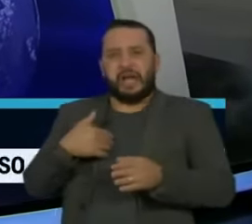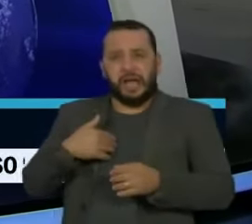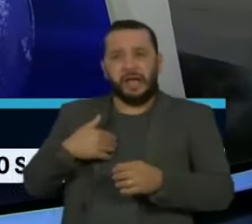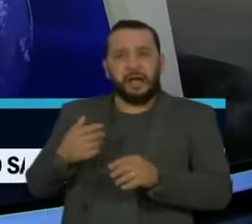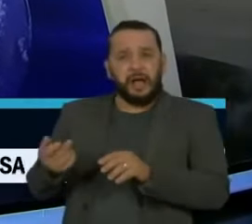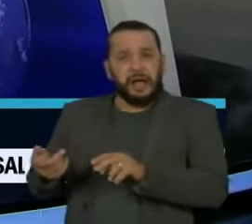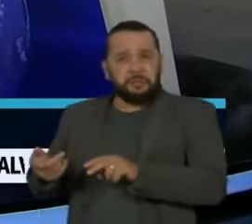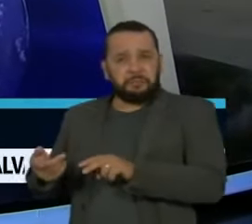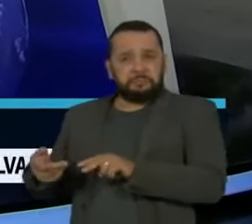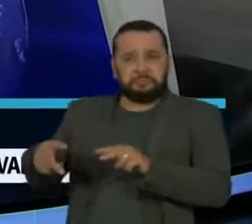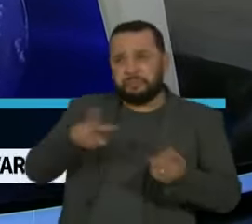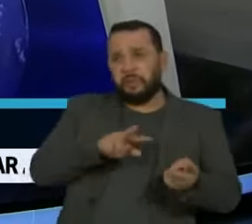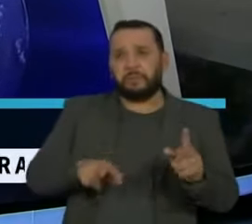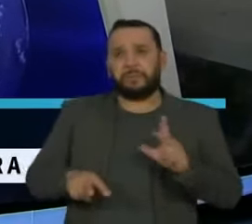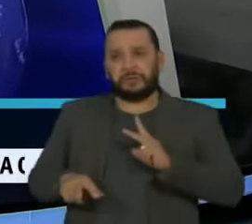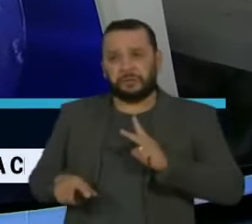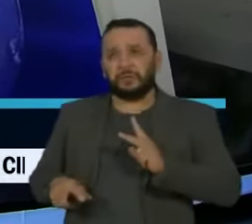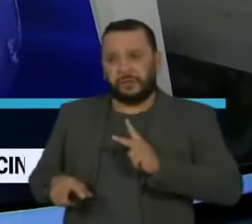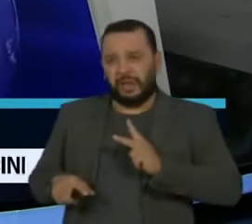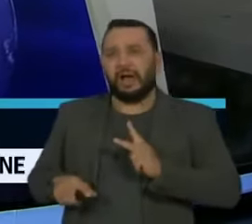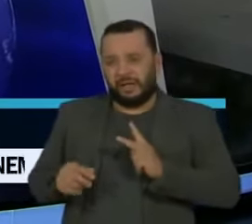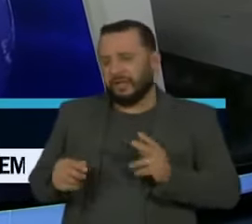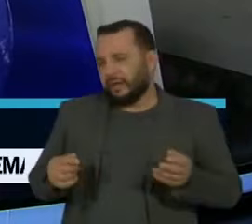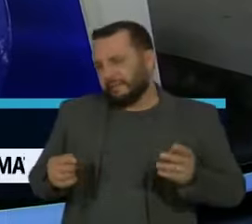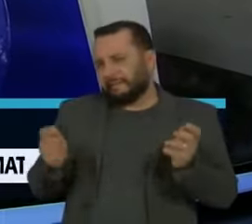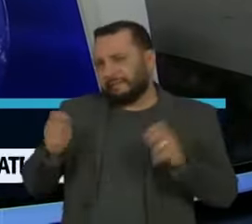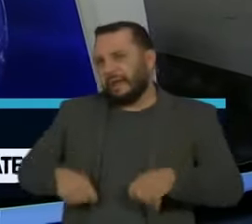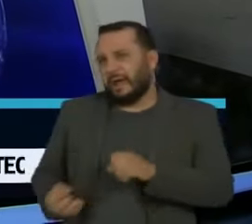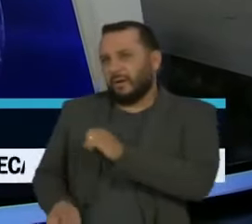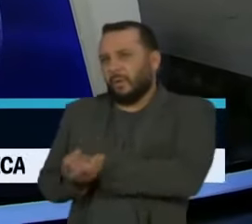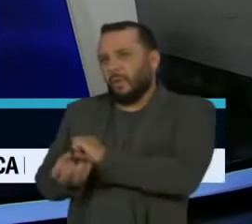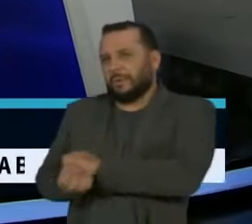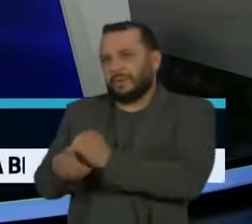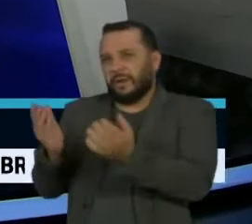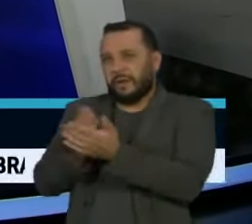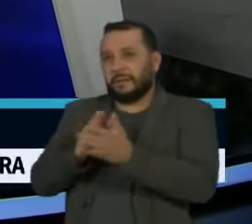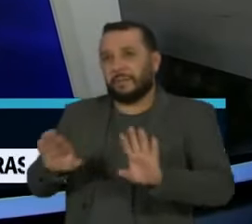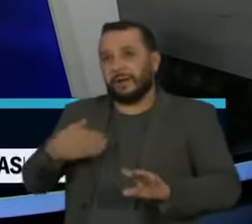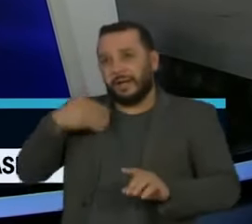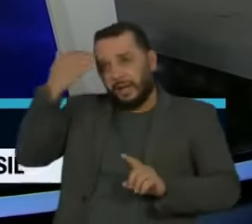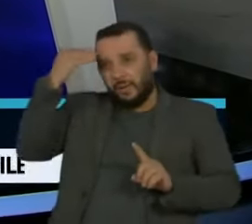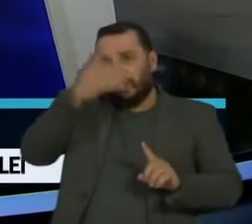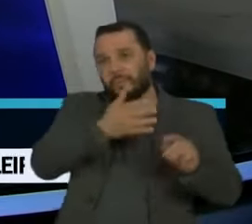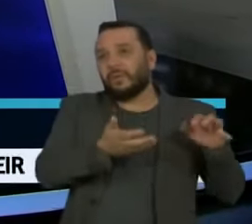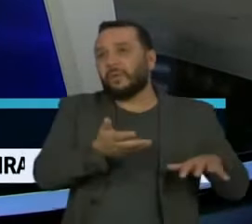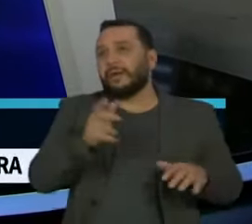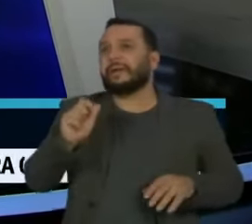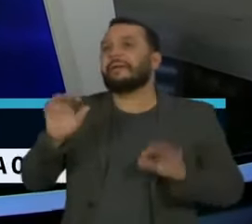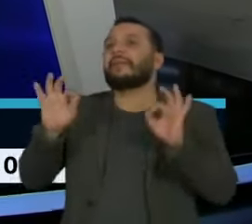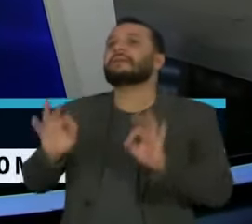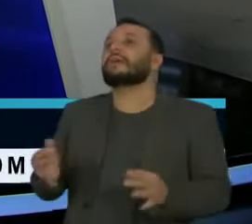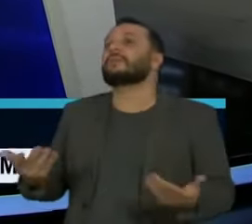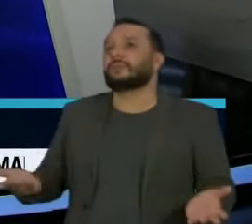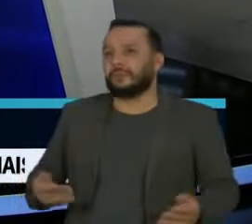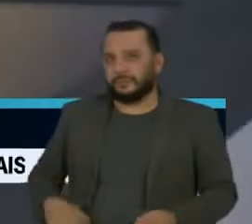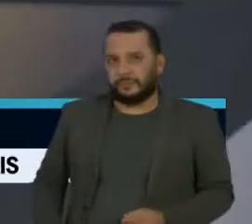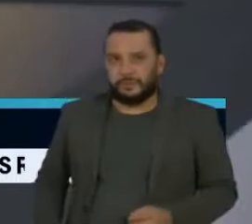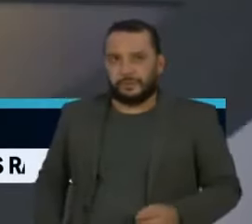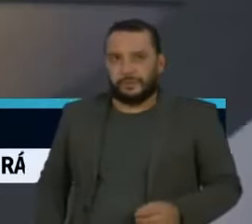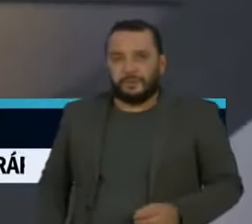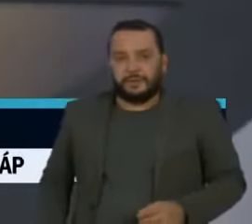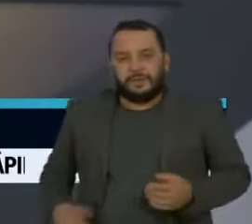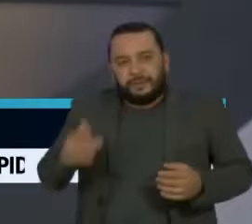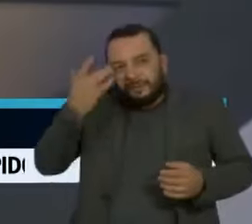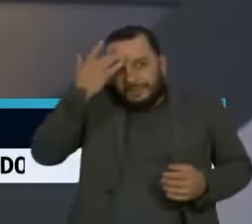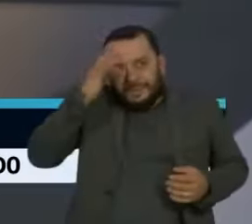para acabar com o rio de corrupção e que a culpa é do Congresso. Quem tem razão, Patrícia, e por quê? Não sei nem